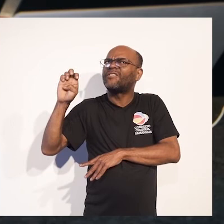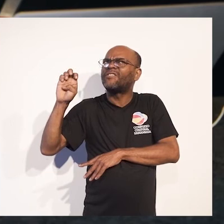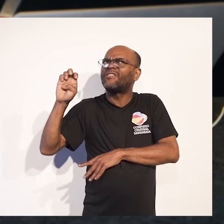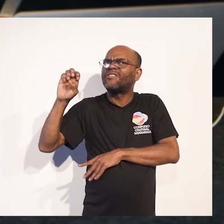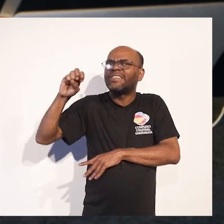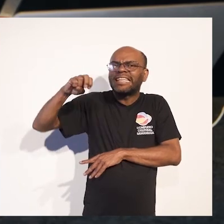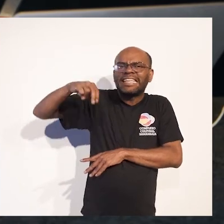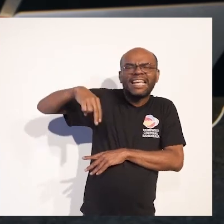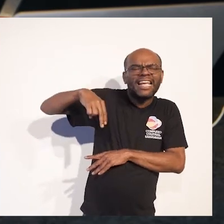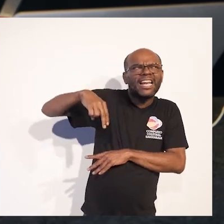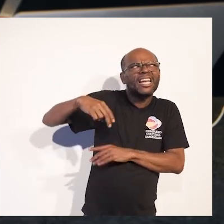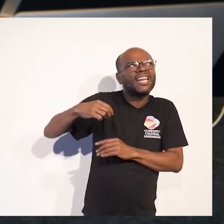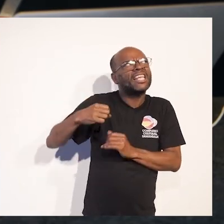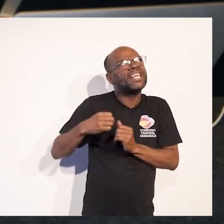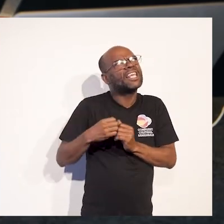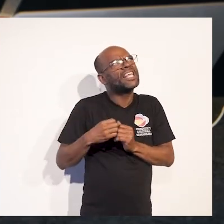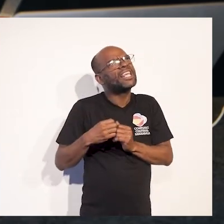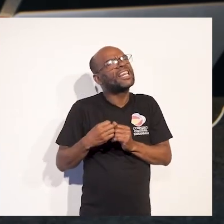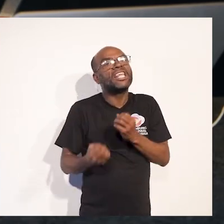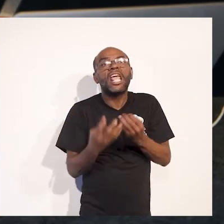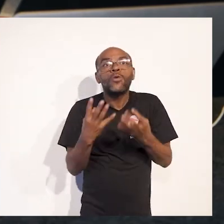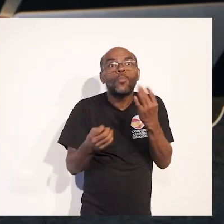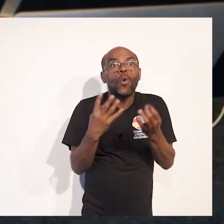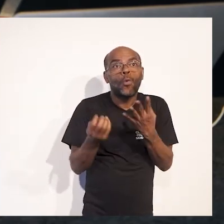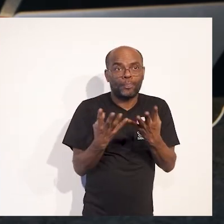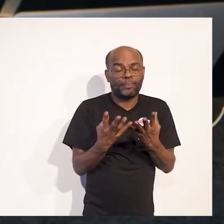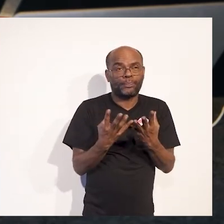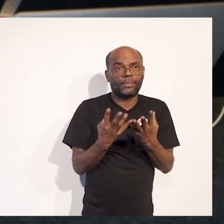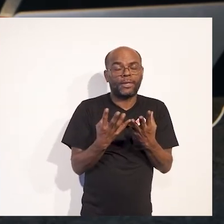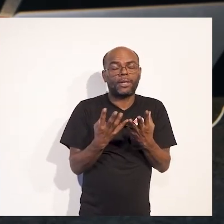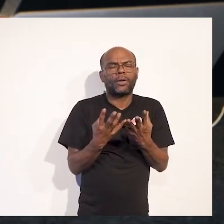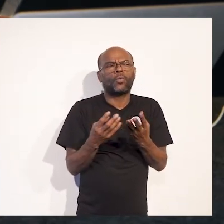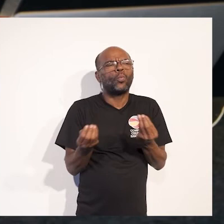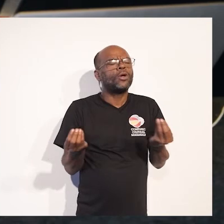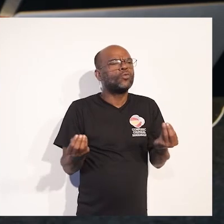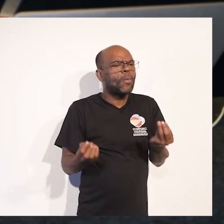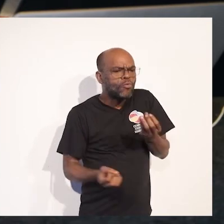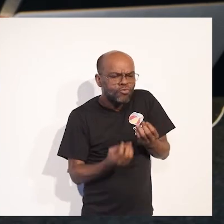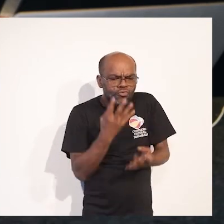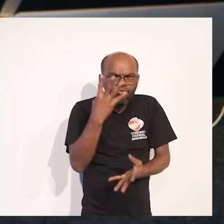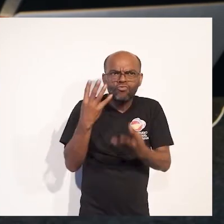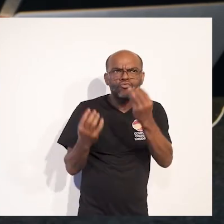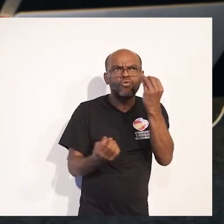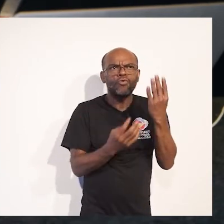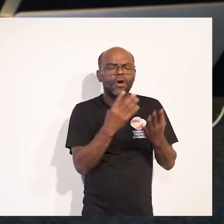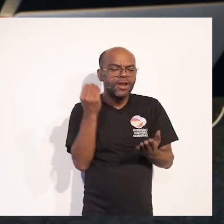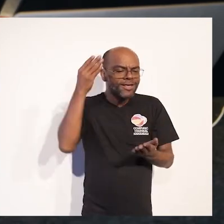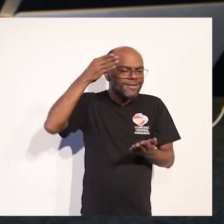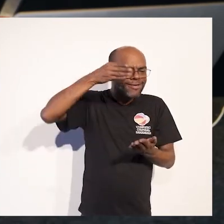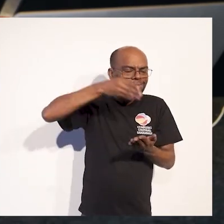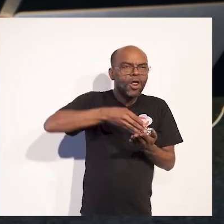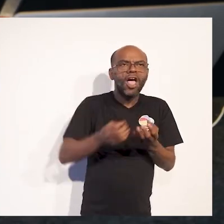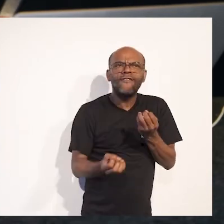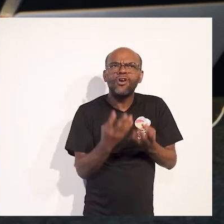queimando um carvão. E quanto mais fogo ele